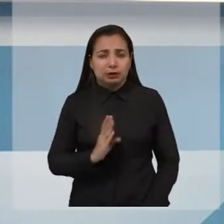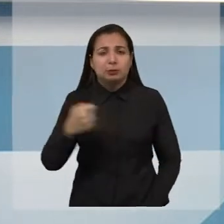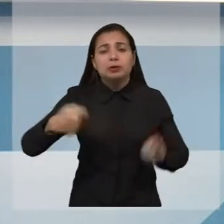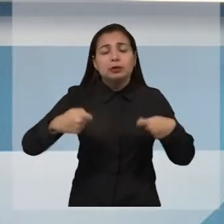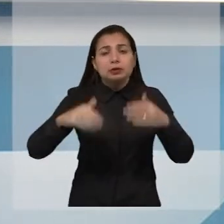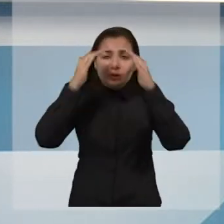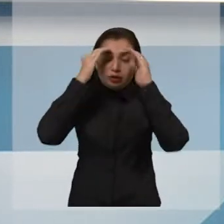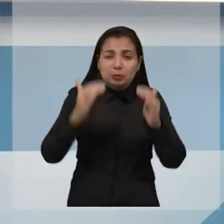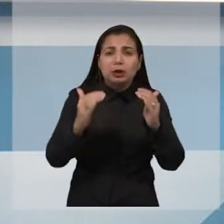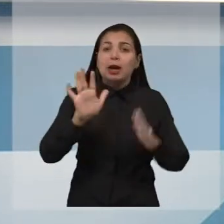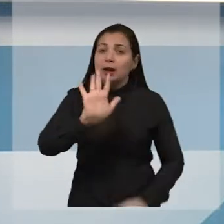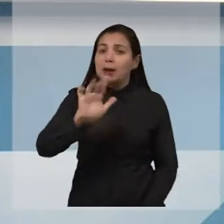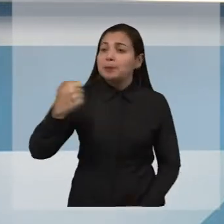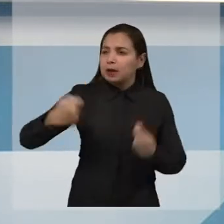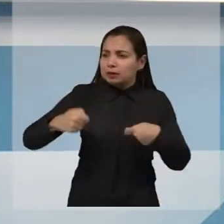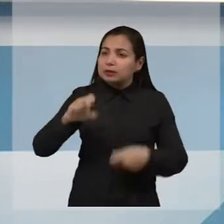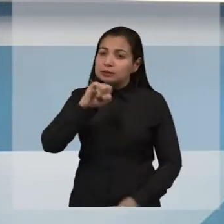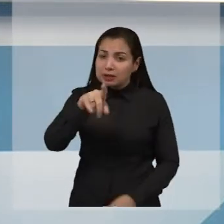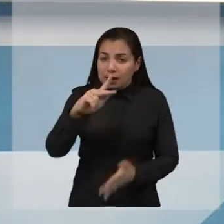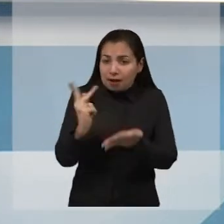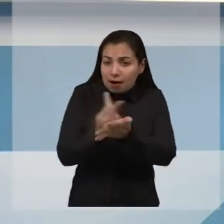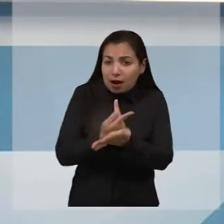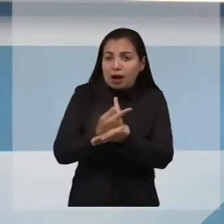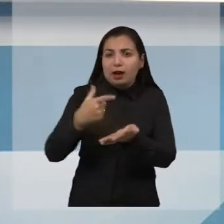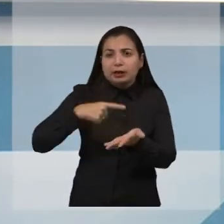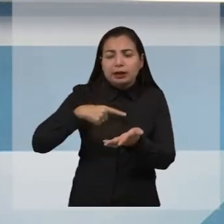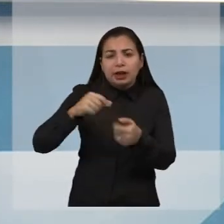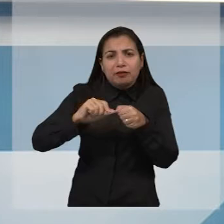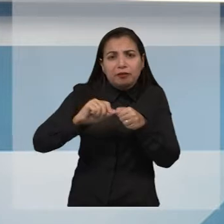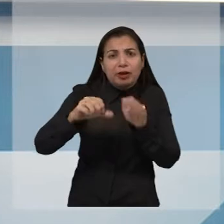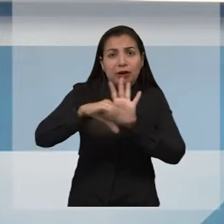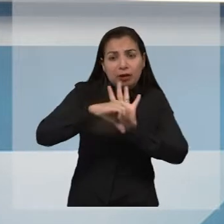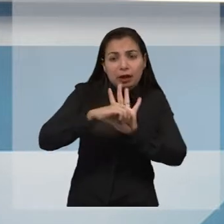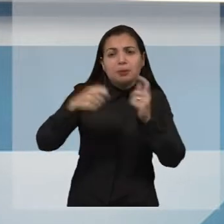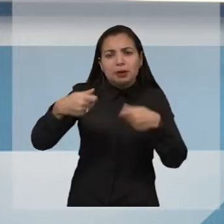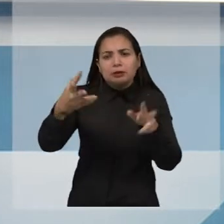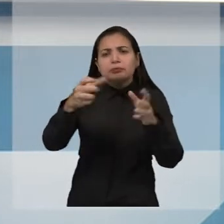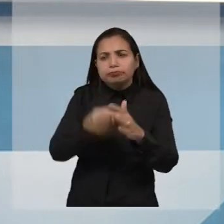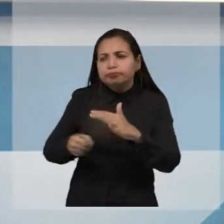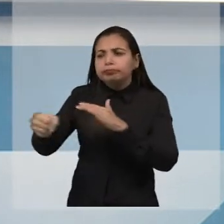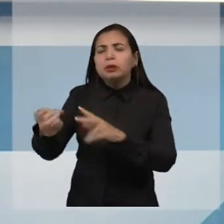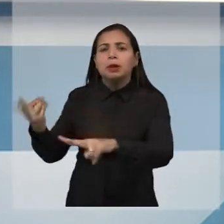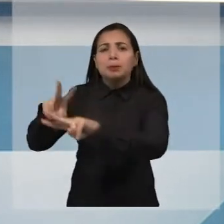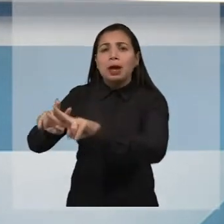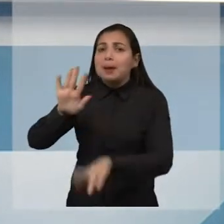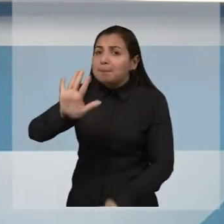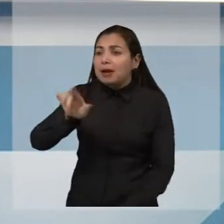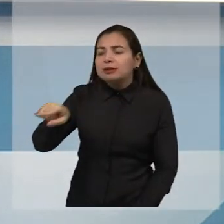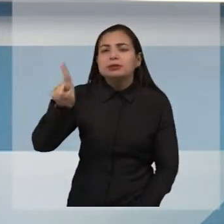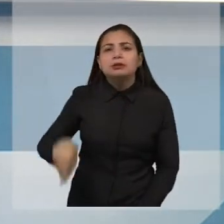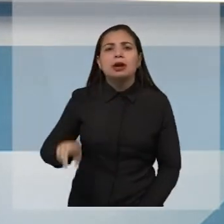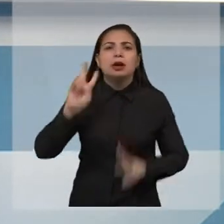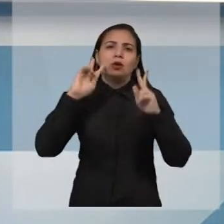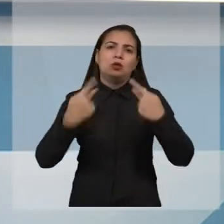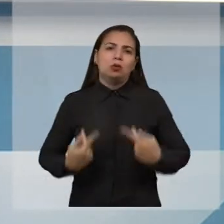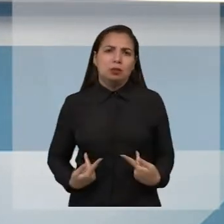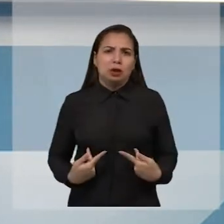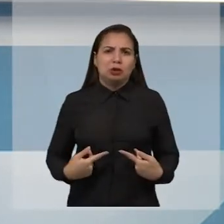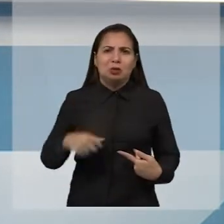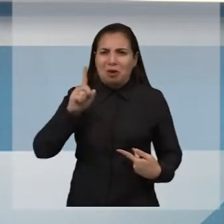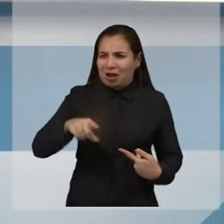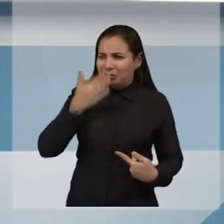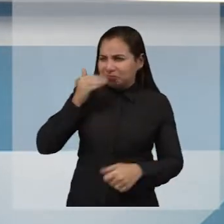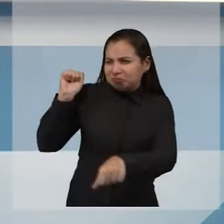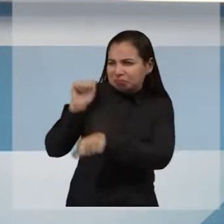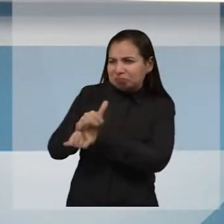dizendo, punir, como disse bem o Reginaldo, privá-lo da liberdade, mas tratá-lo como gente, como ser humano, e não